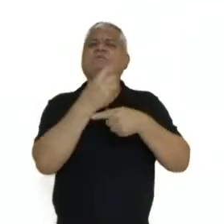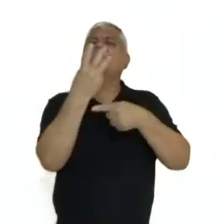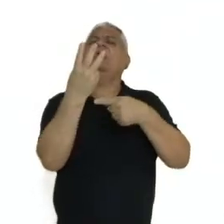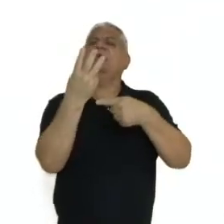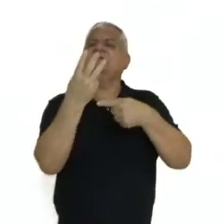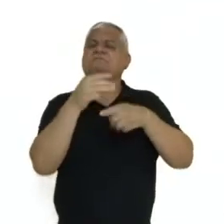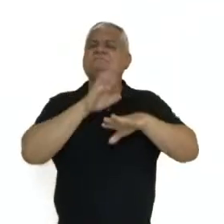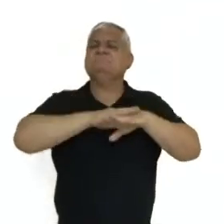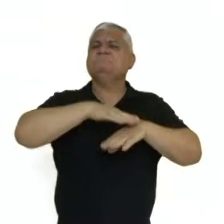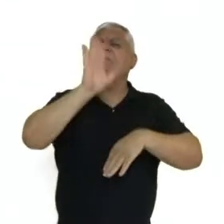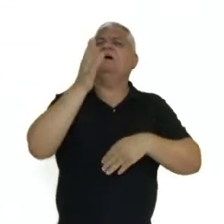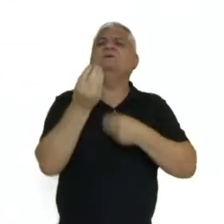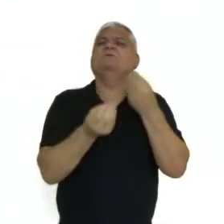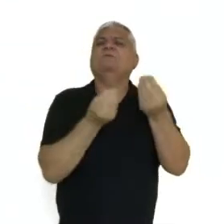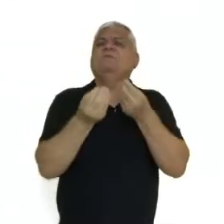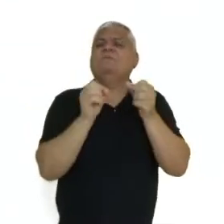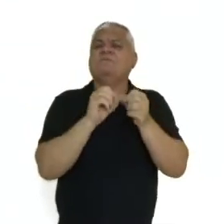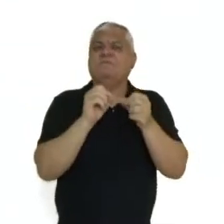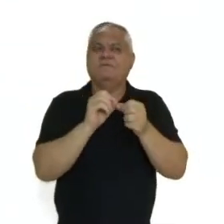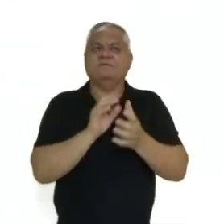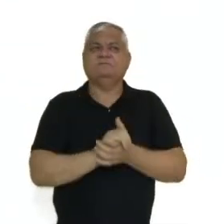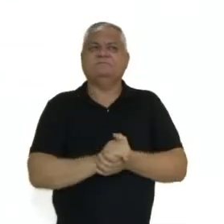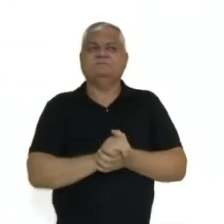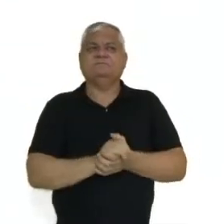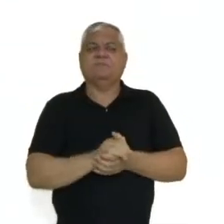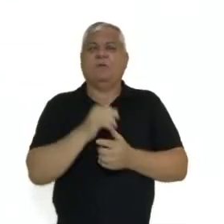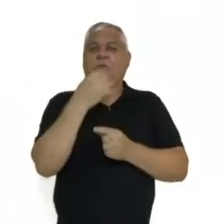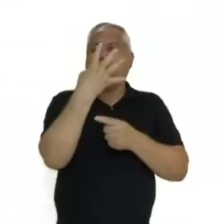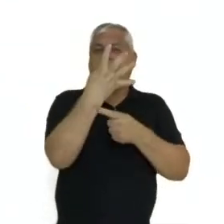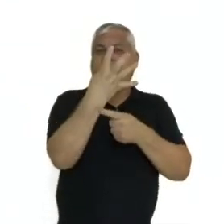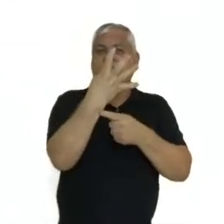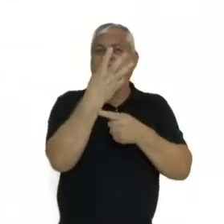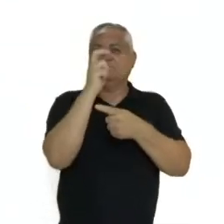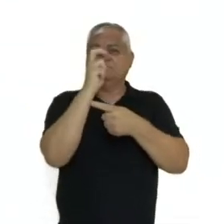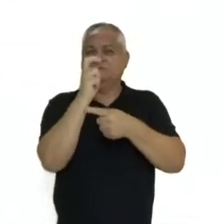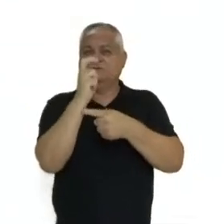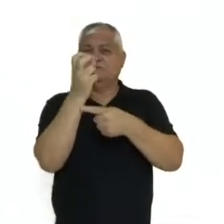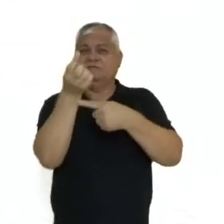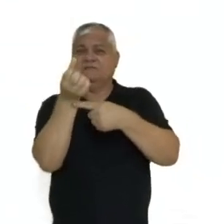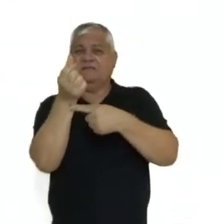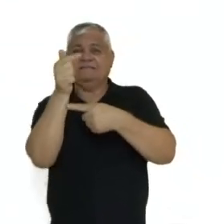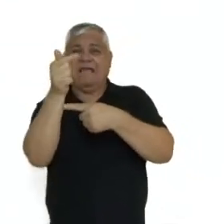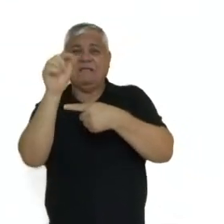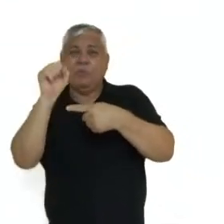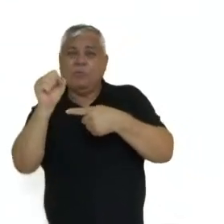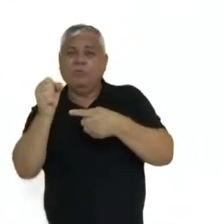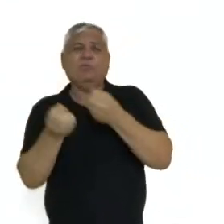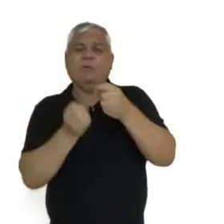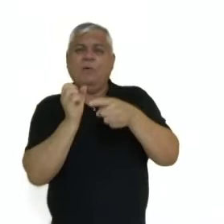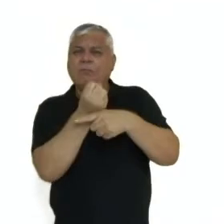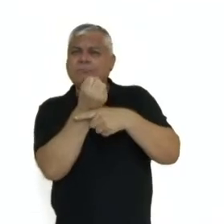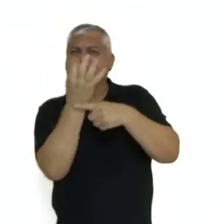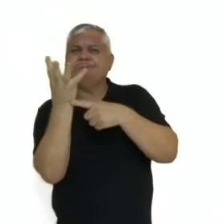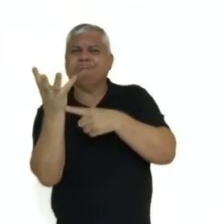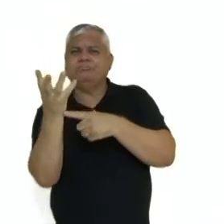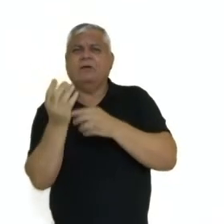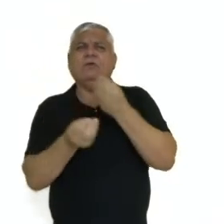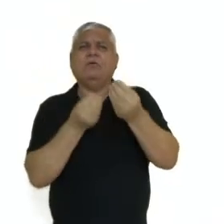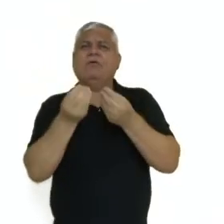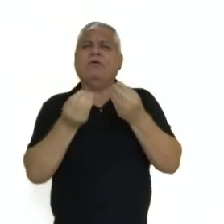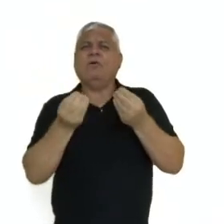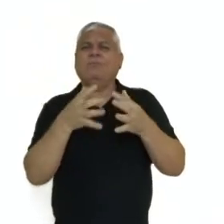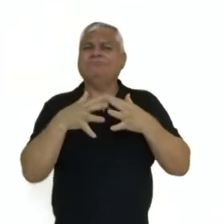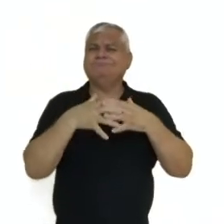potências maiores que 3 ou seja quatro cinco seis sete oito enfim como é que eu